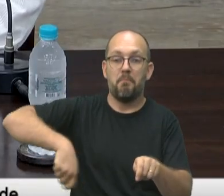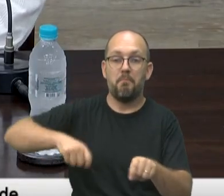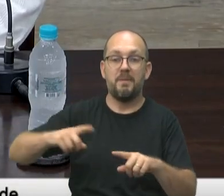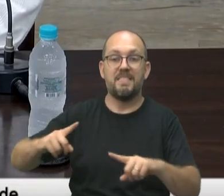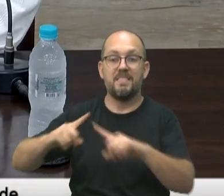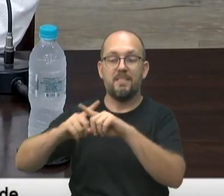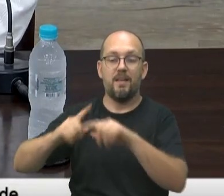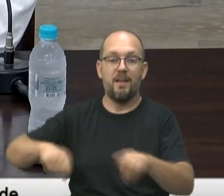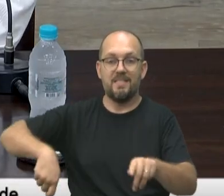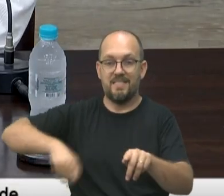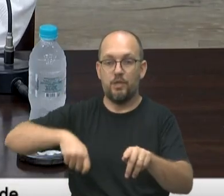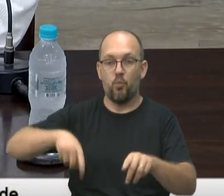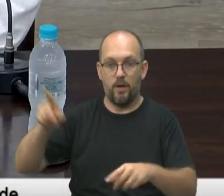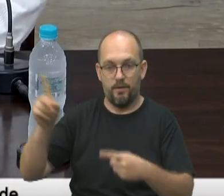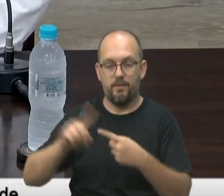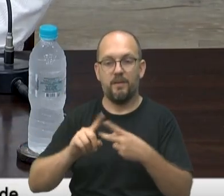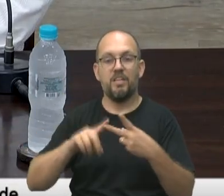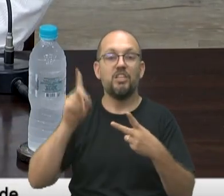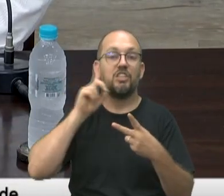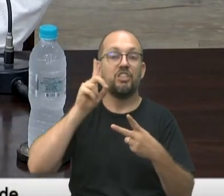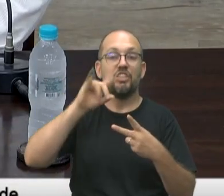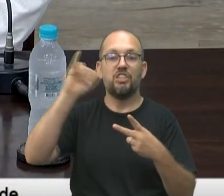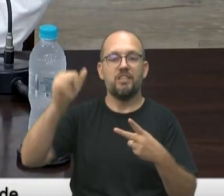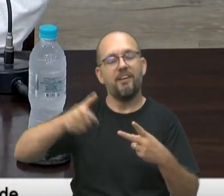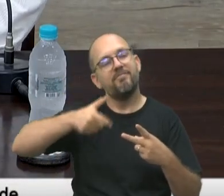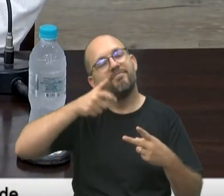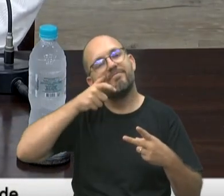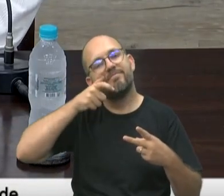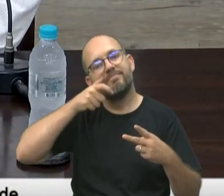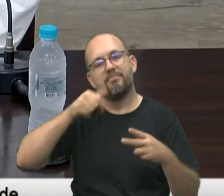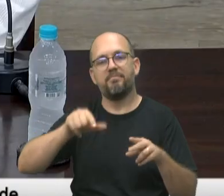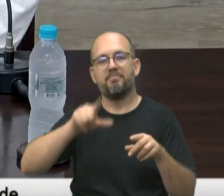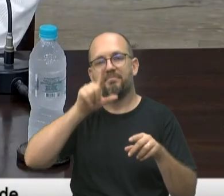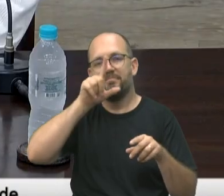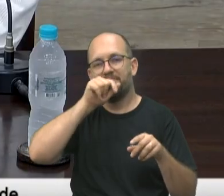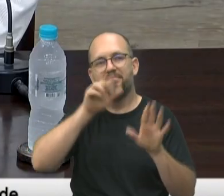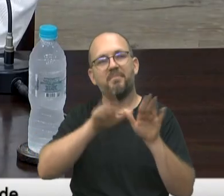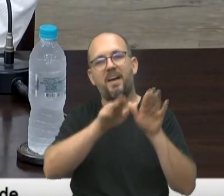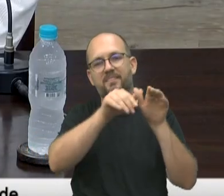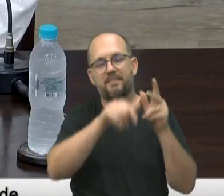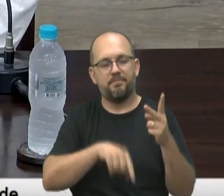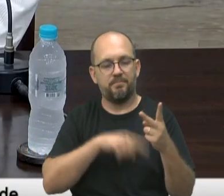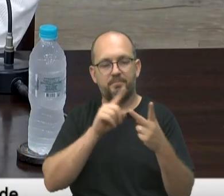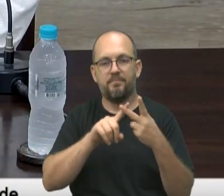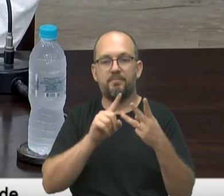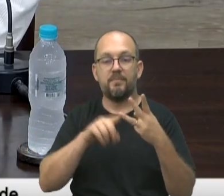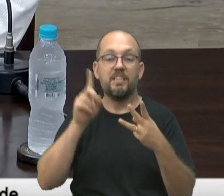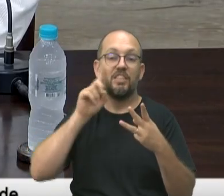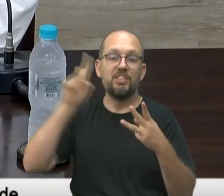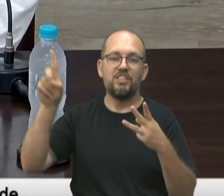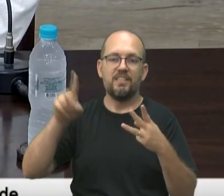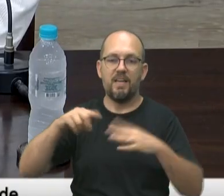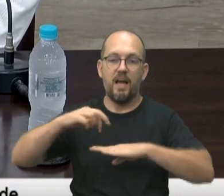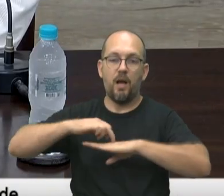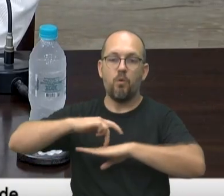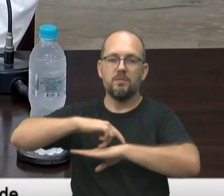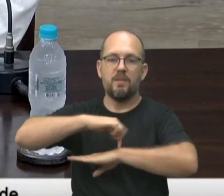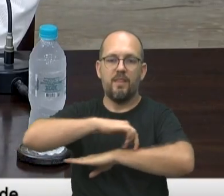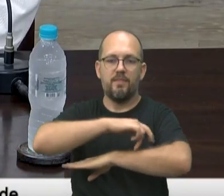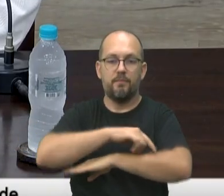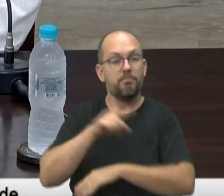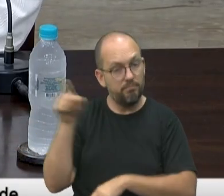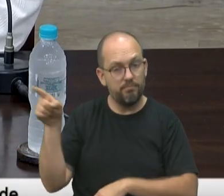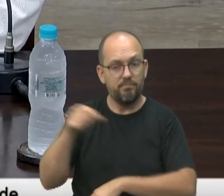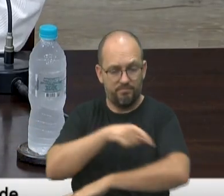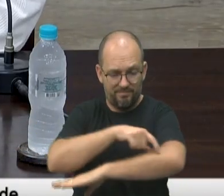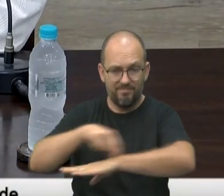do Observador de Aves, com muito respeito ao Observador de Aves, tem o dia da calçada, no calendário oficial do município de Franca.